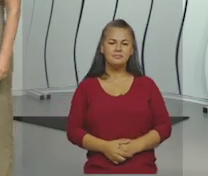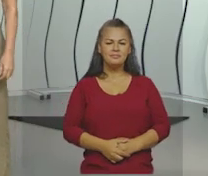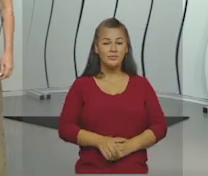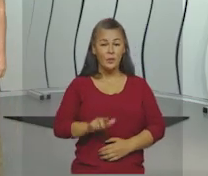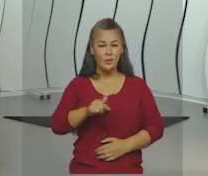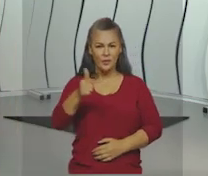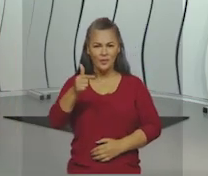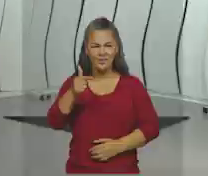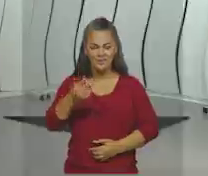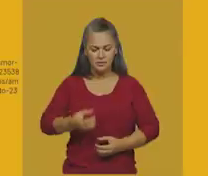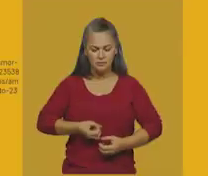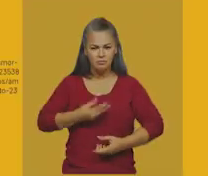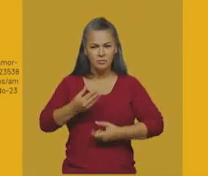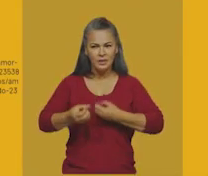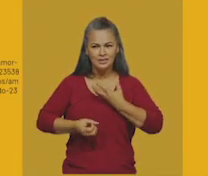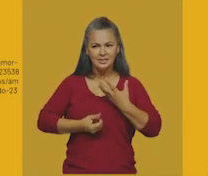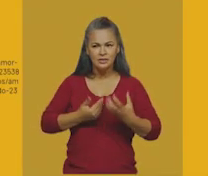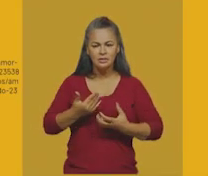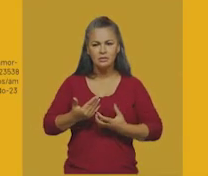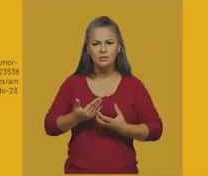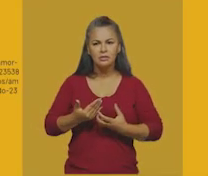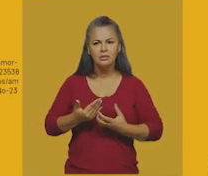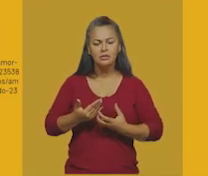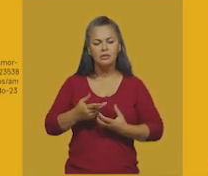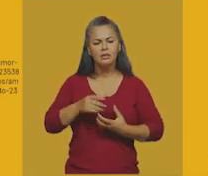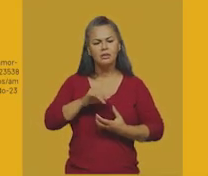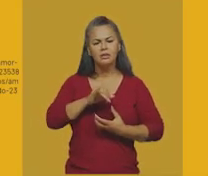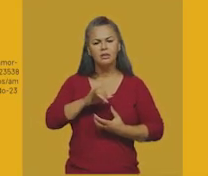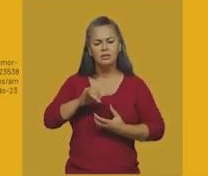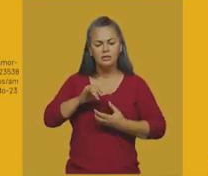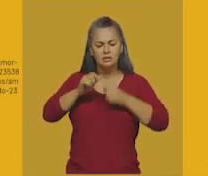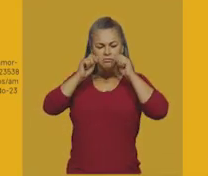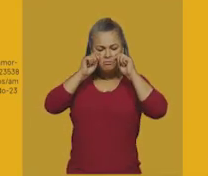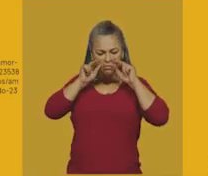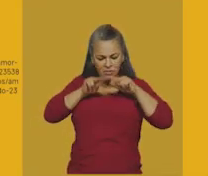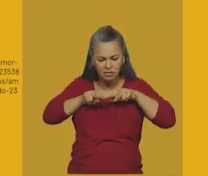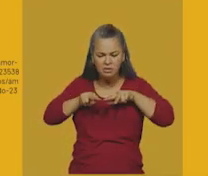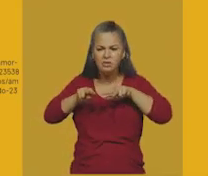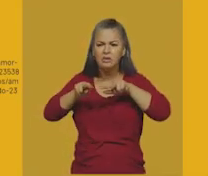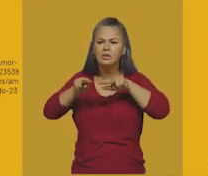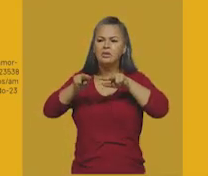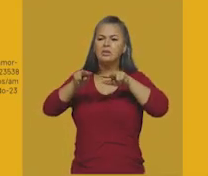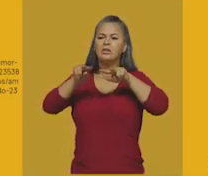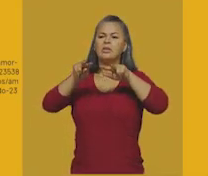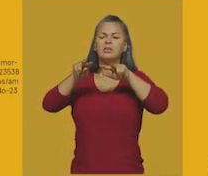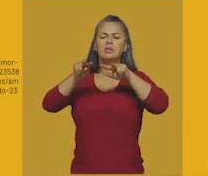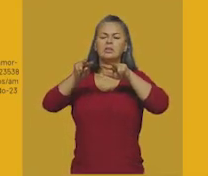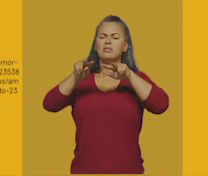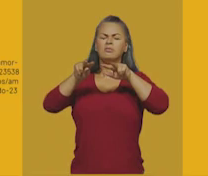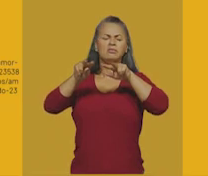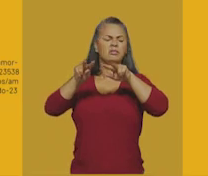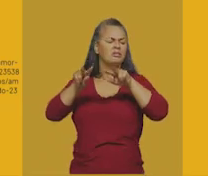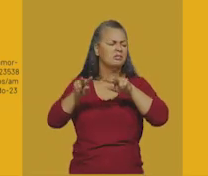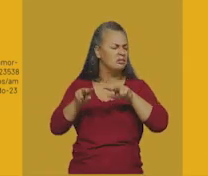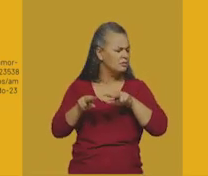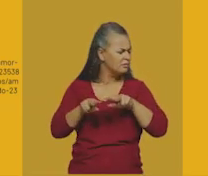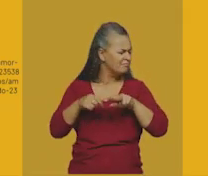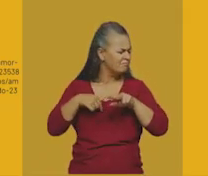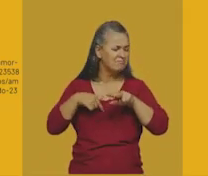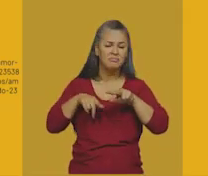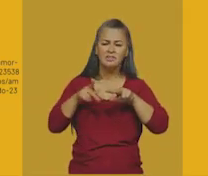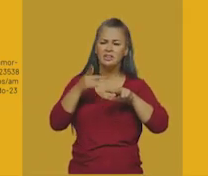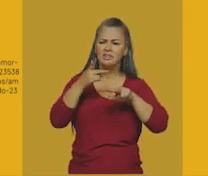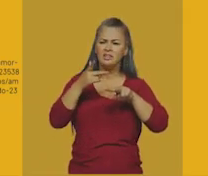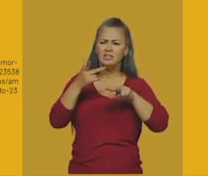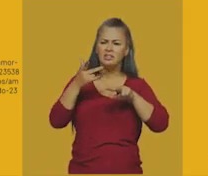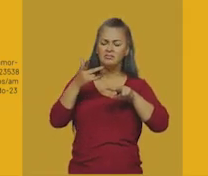Pablo Neruda. Já não se encantarão os meus olhos nos teus olhos, já não se adoçará junto a